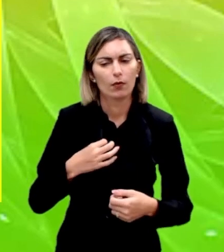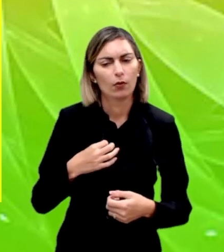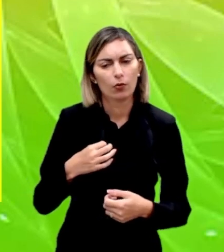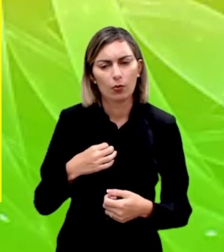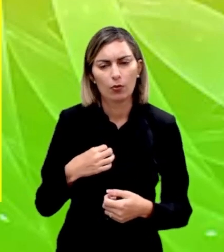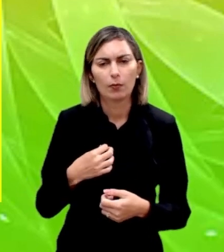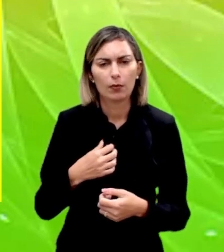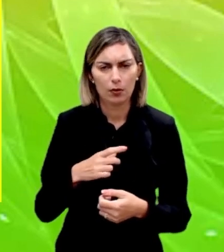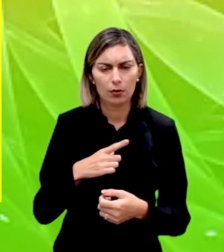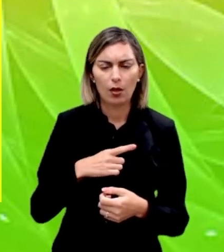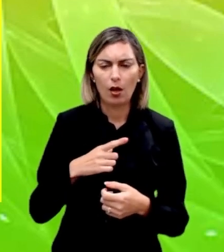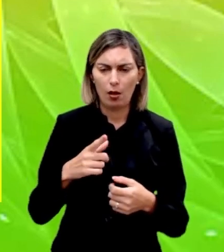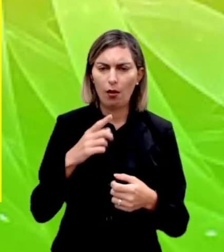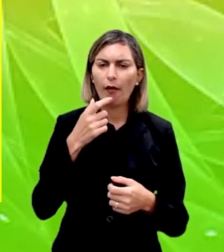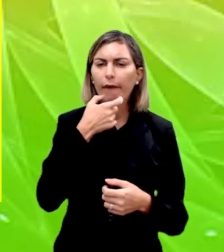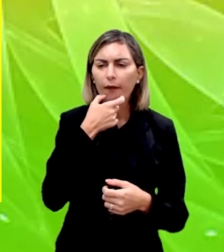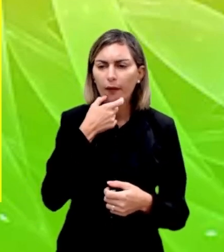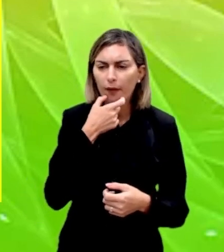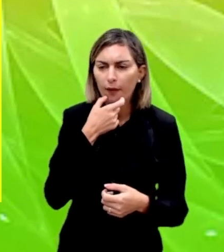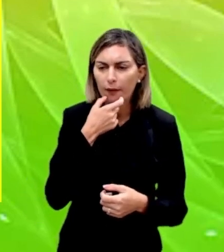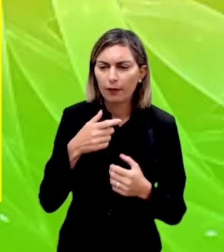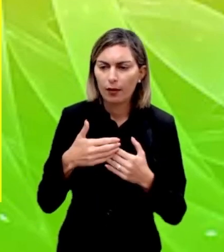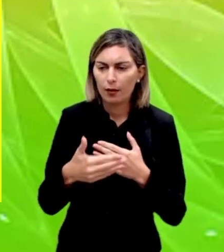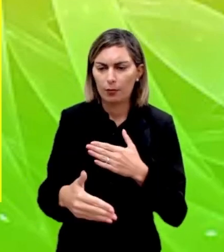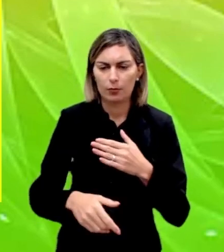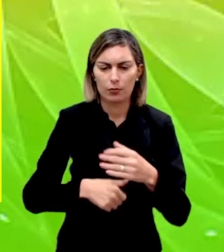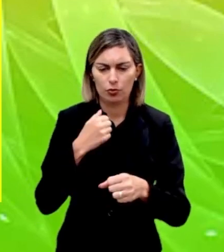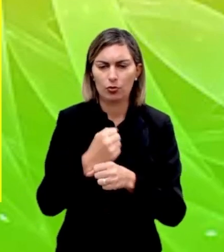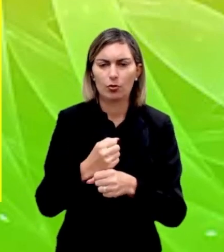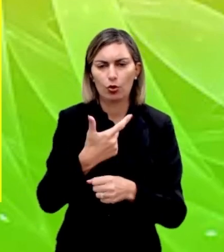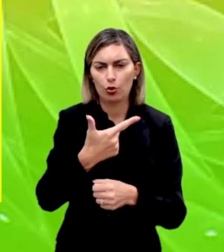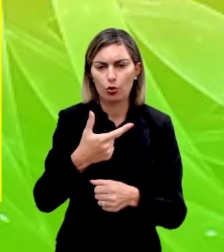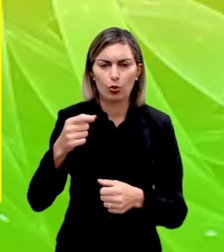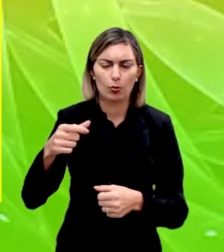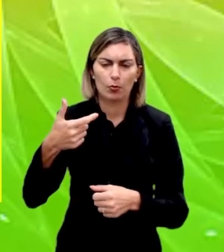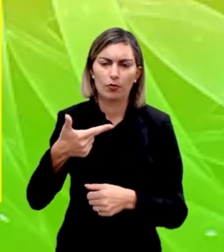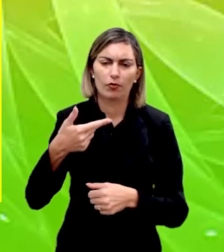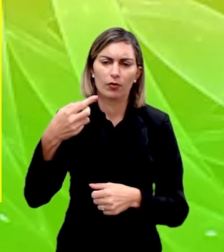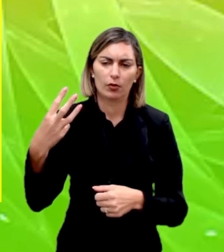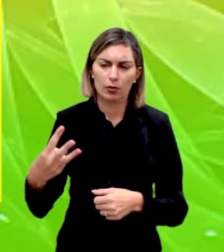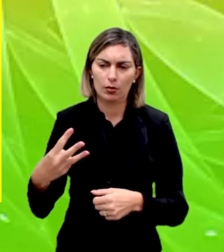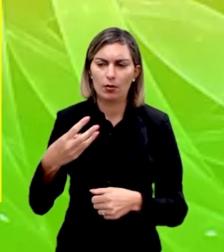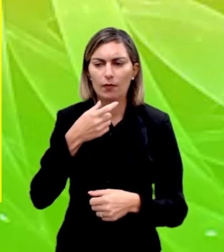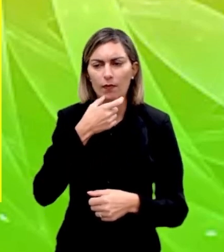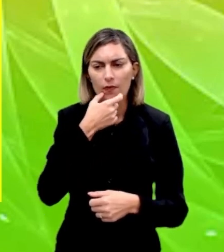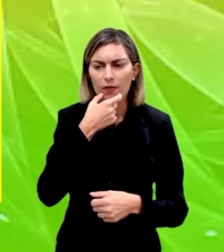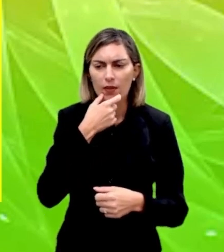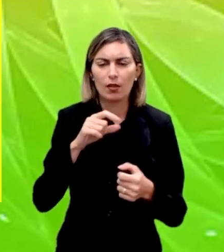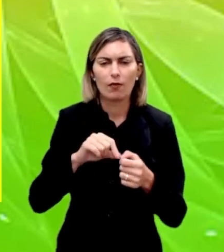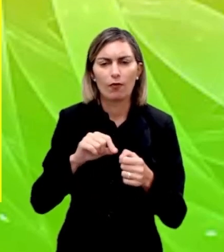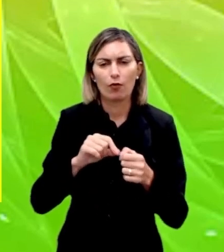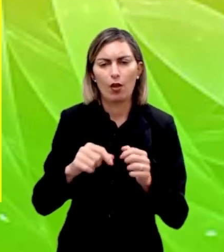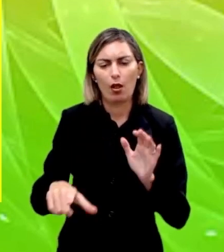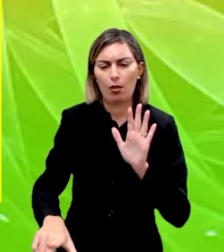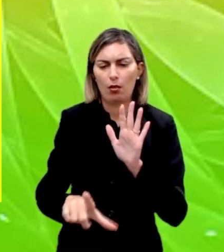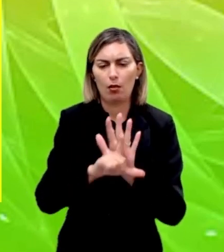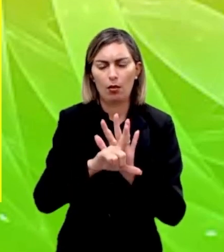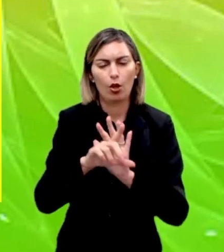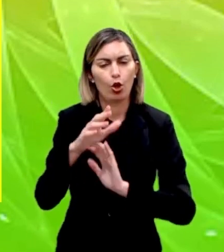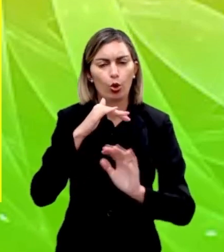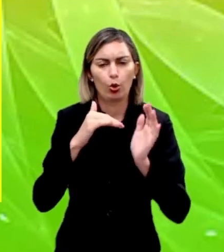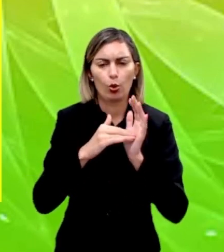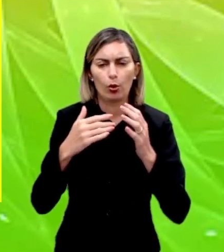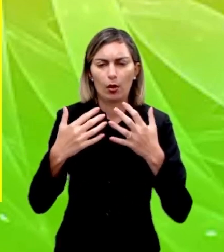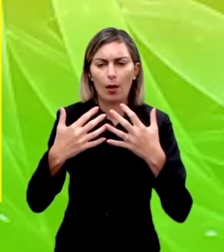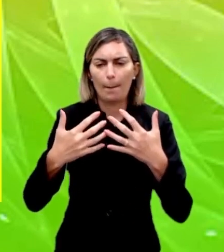ideia, na Inglaterra, a partir desse ano de 2023, foi estabelecida uma lei que toda máquina